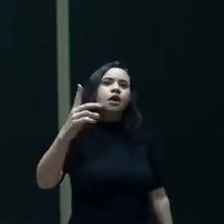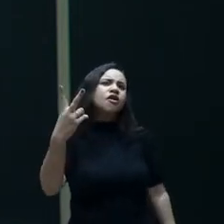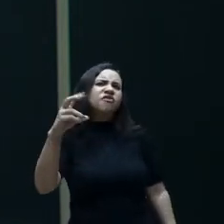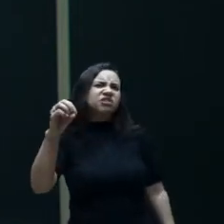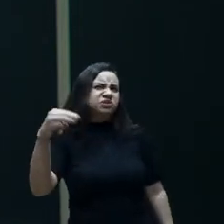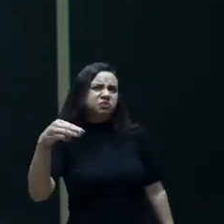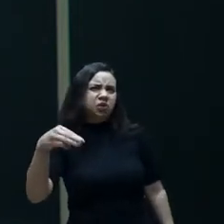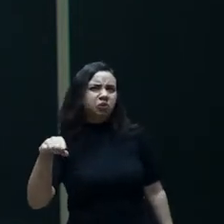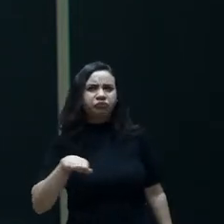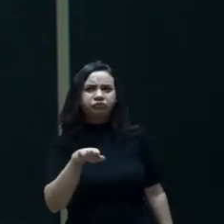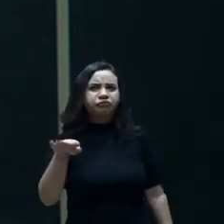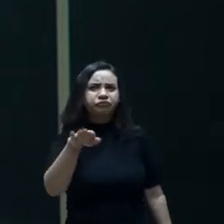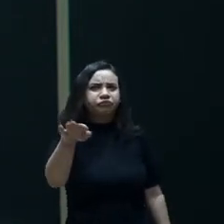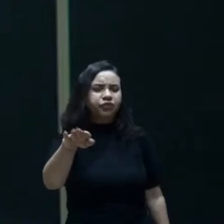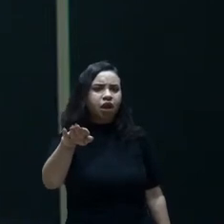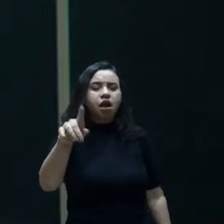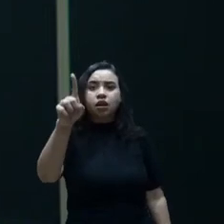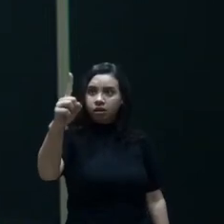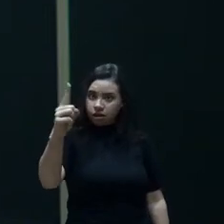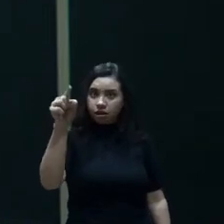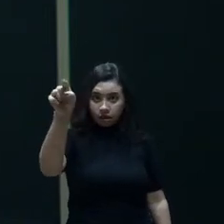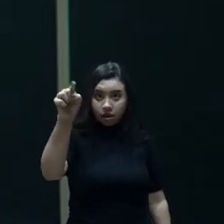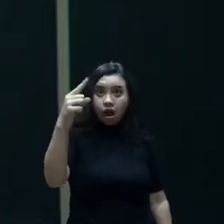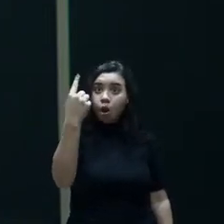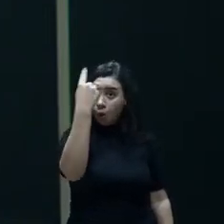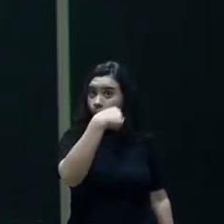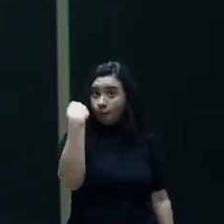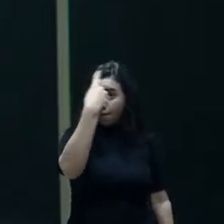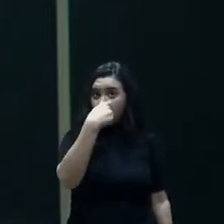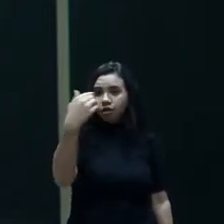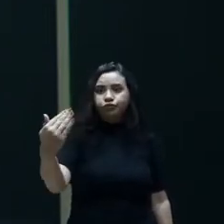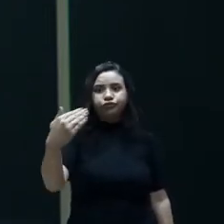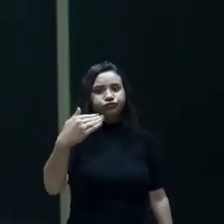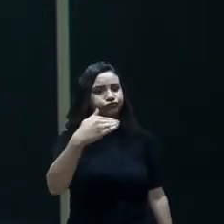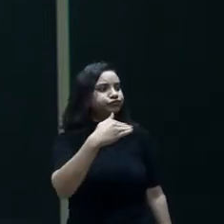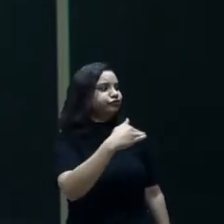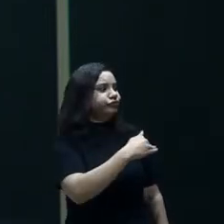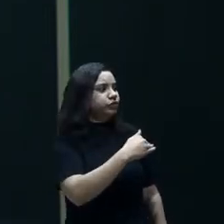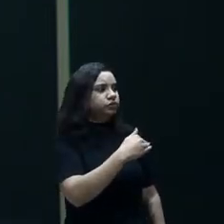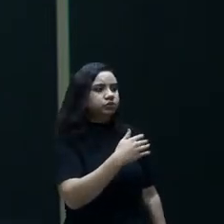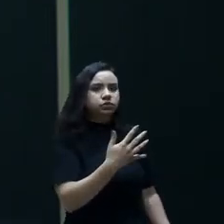hora e meia. Depois toma banho, faz isso e aquilo, aquilo outro. Usou 2, 3 horas do seu dia.